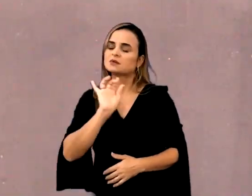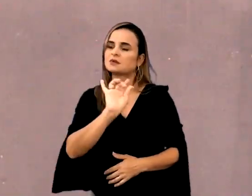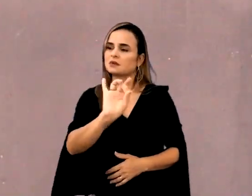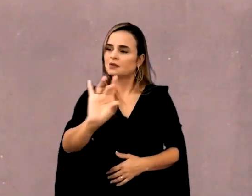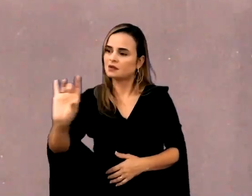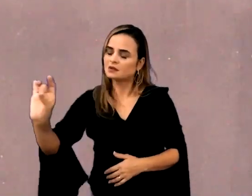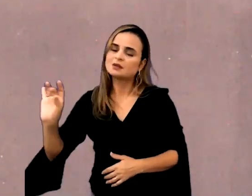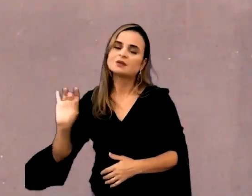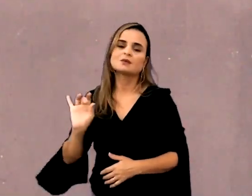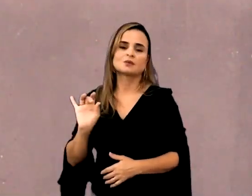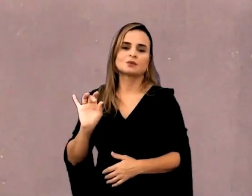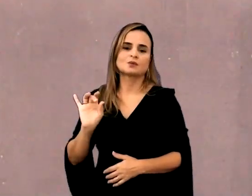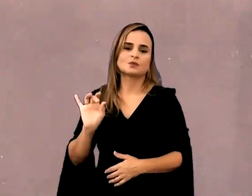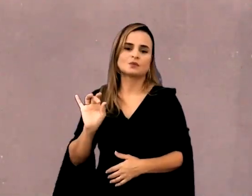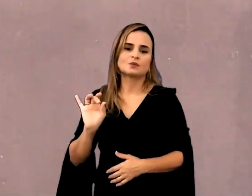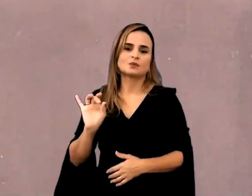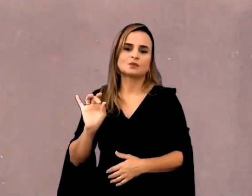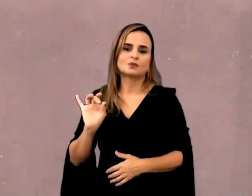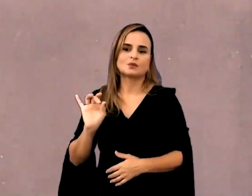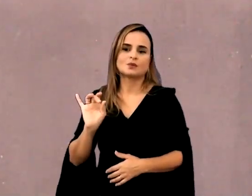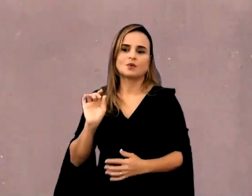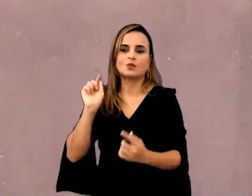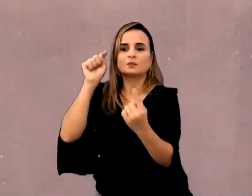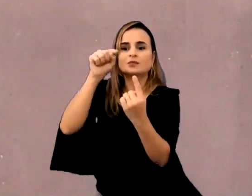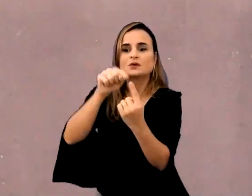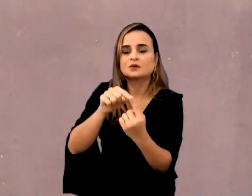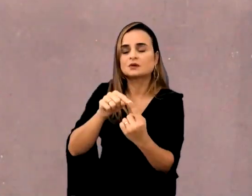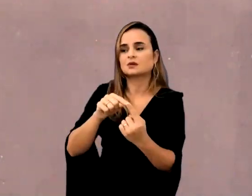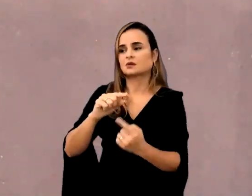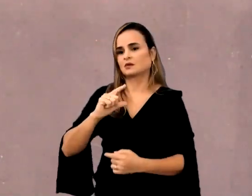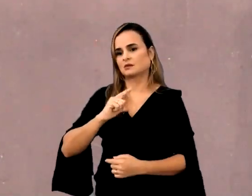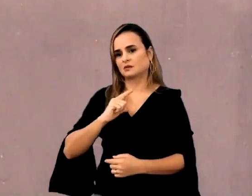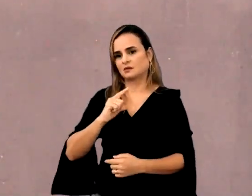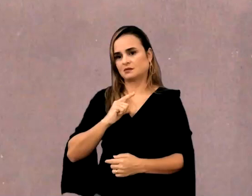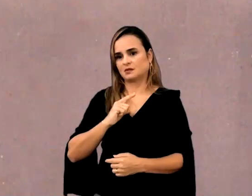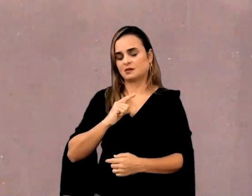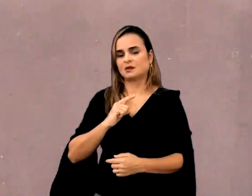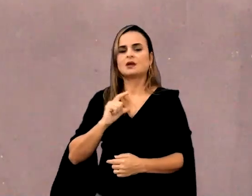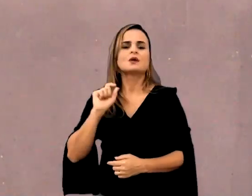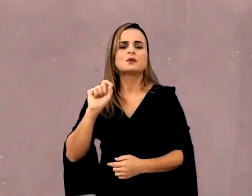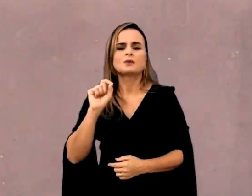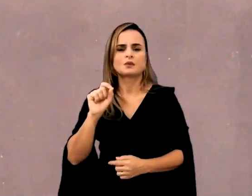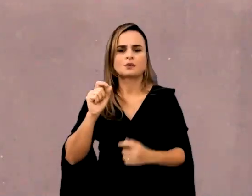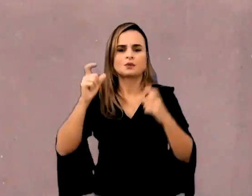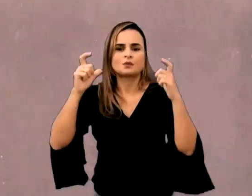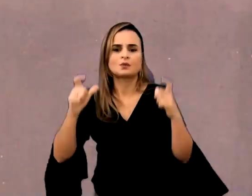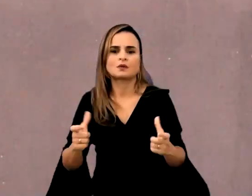orando com o propósito de nós termos o nosso próprio local.